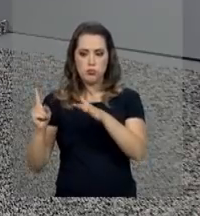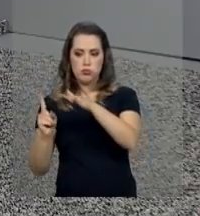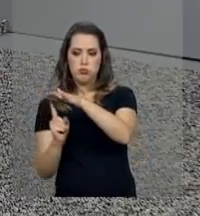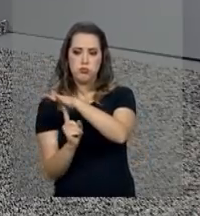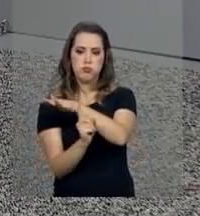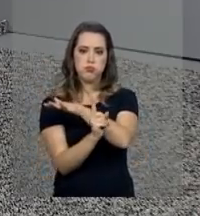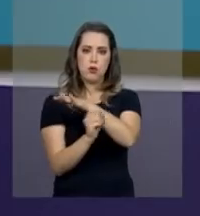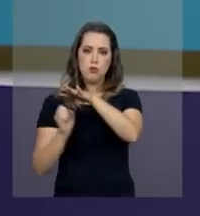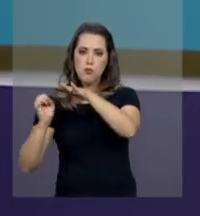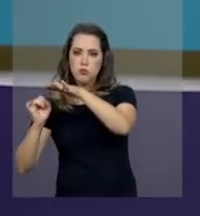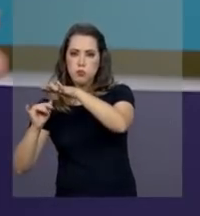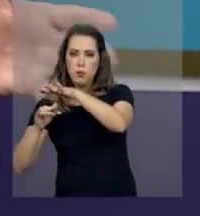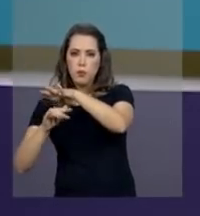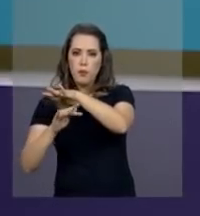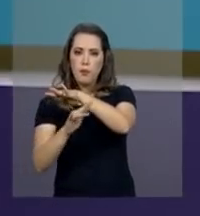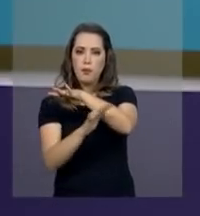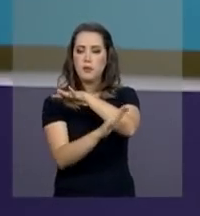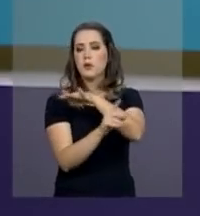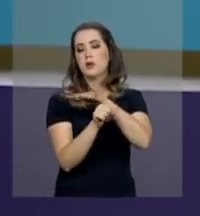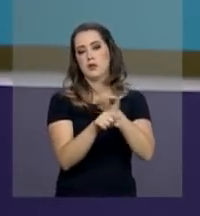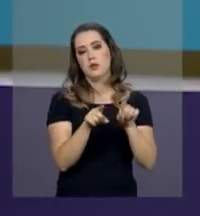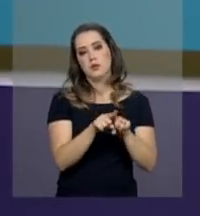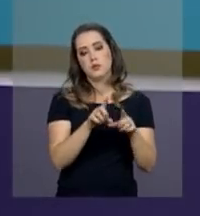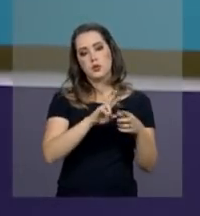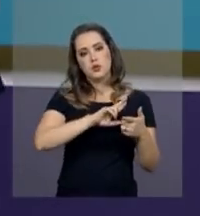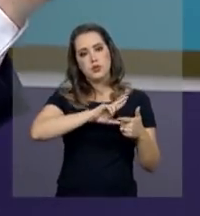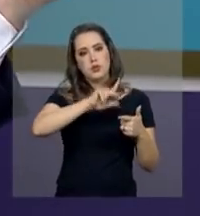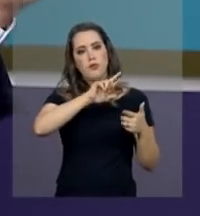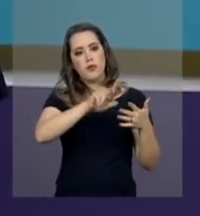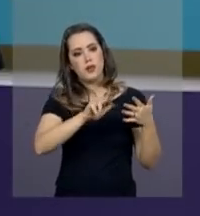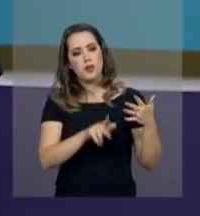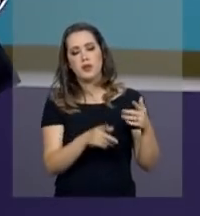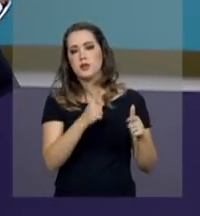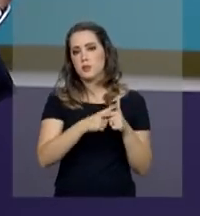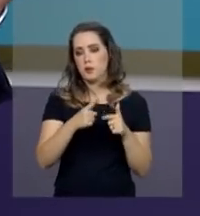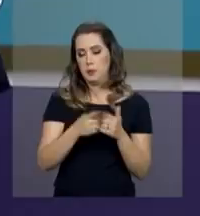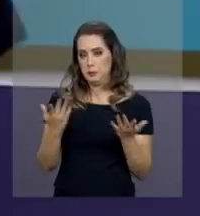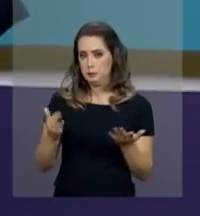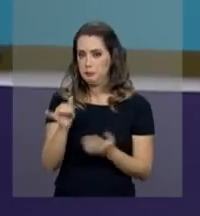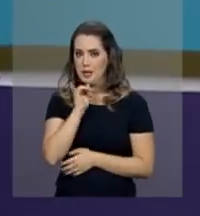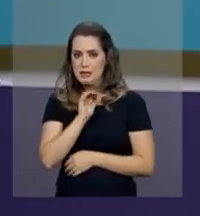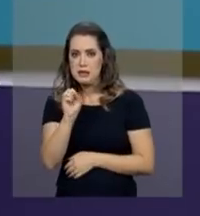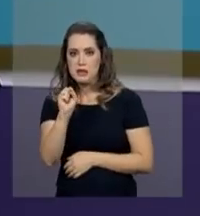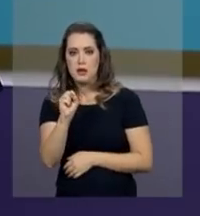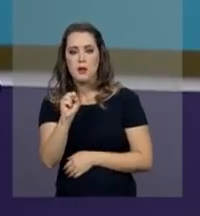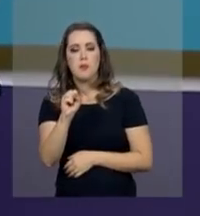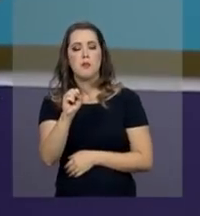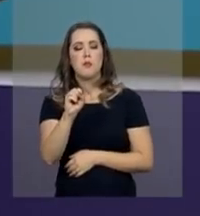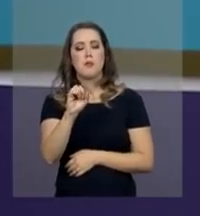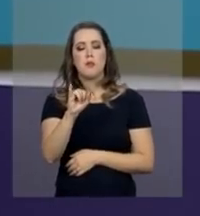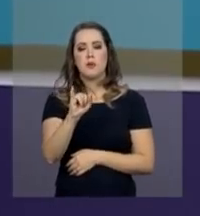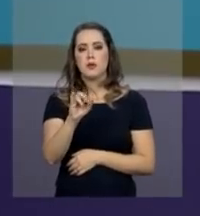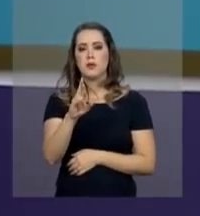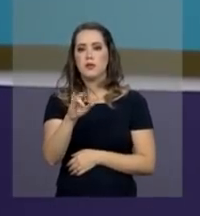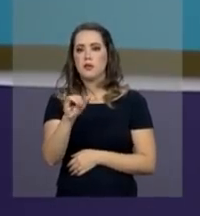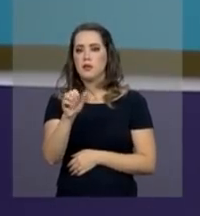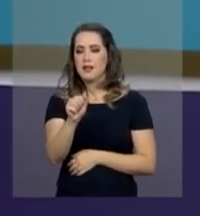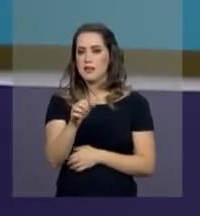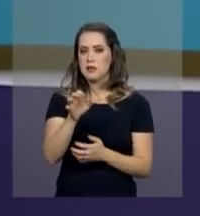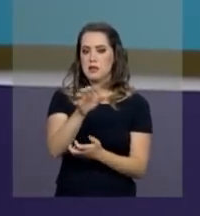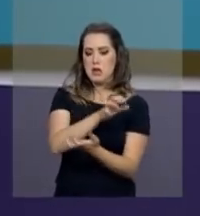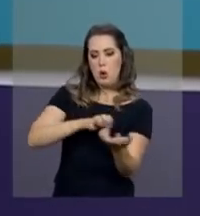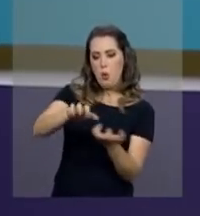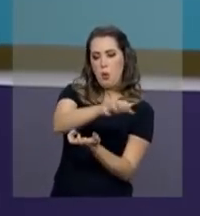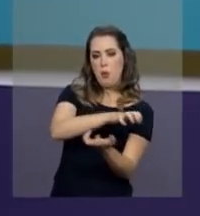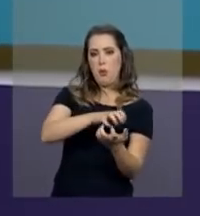massa, de refugiados, por conta de diferentes problemas. Na Síria, a guerra, sim, que dura desde 2011. Aqui na